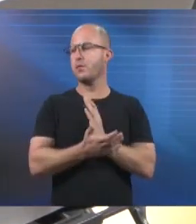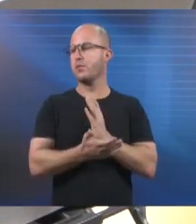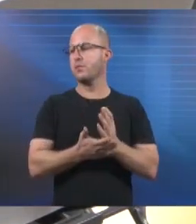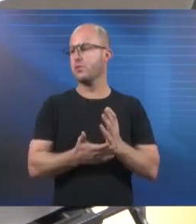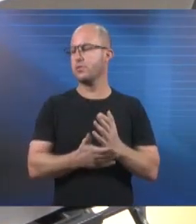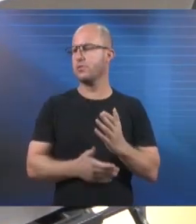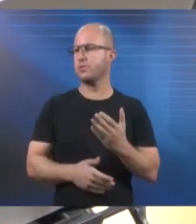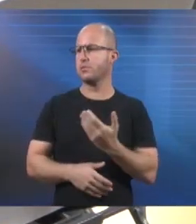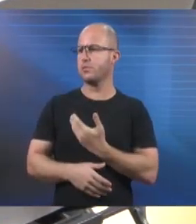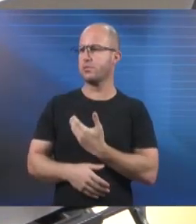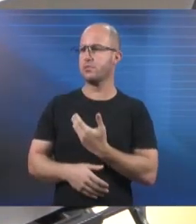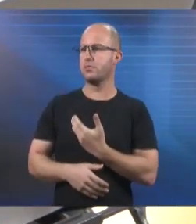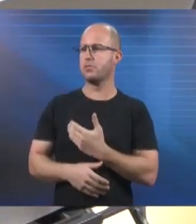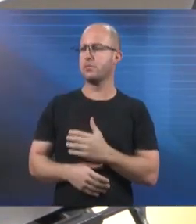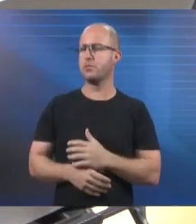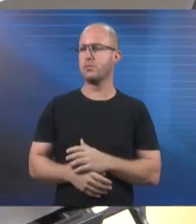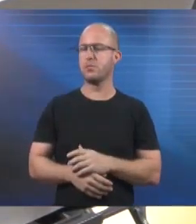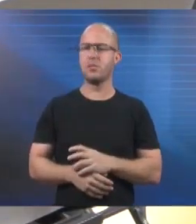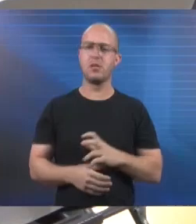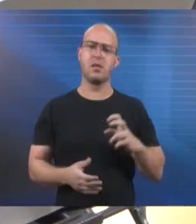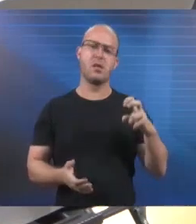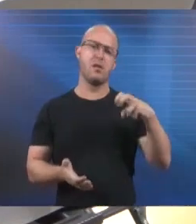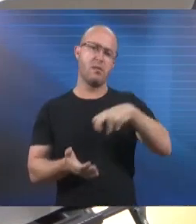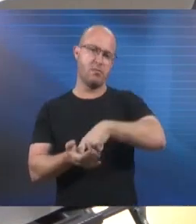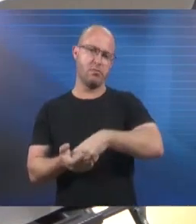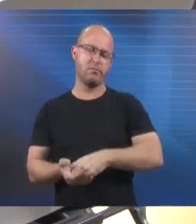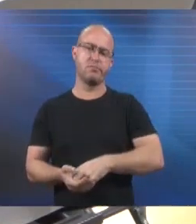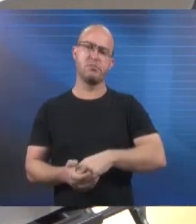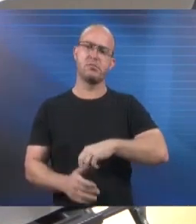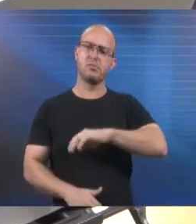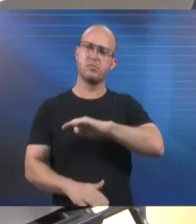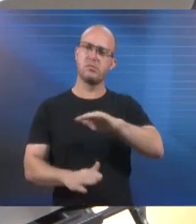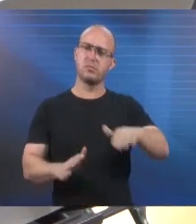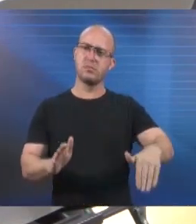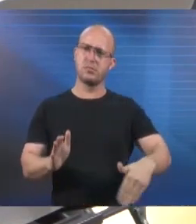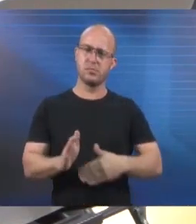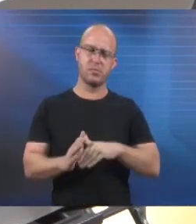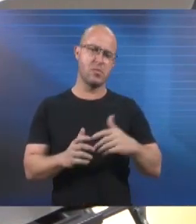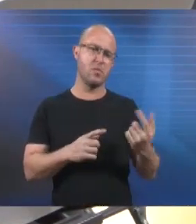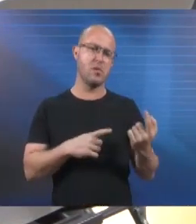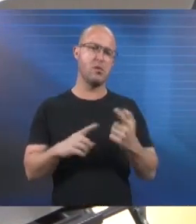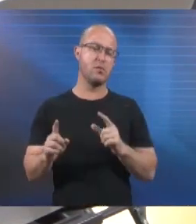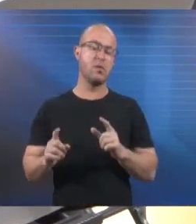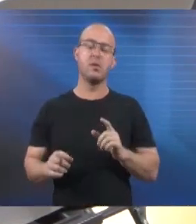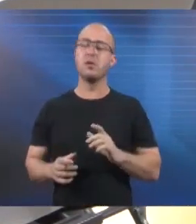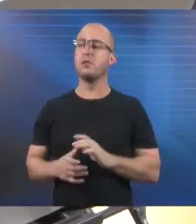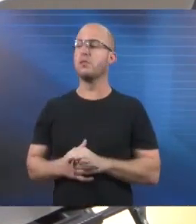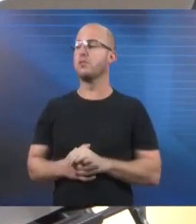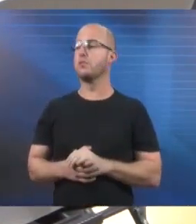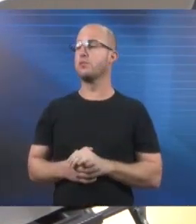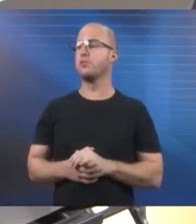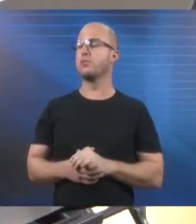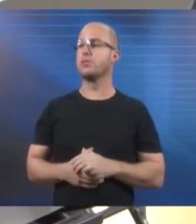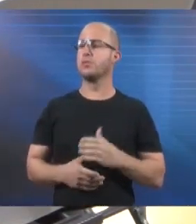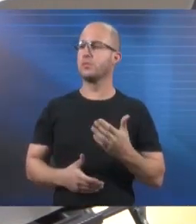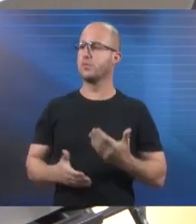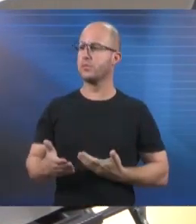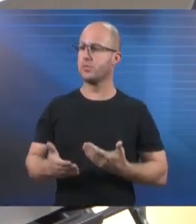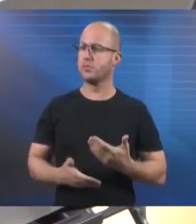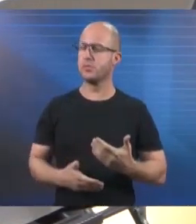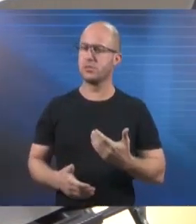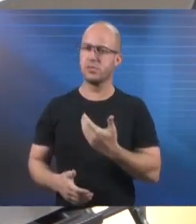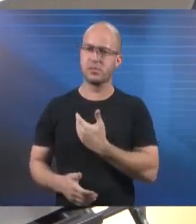colegas aqui estavam condenando ver mente quando Muitas vezes os servidores